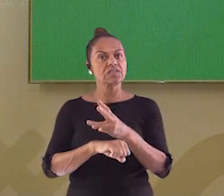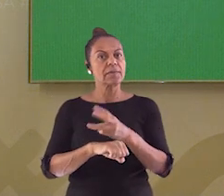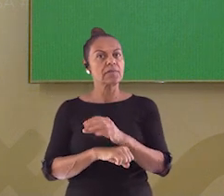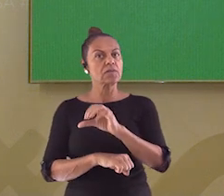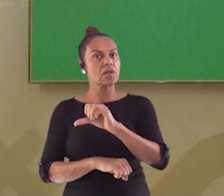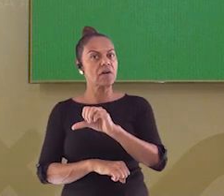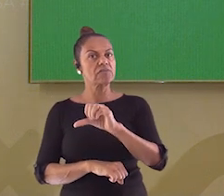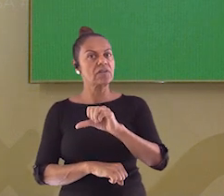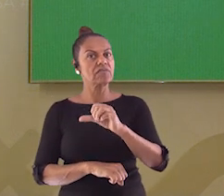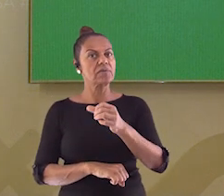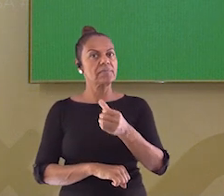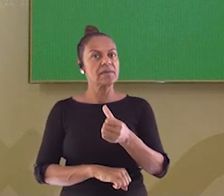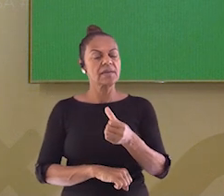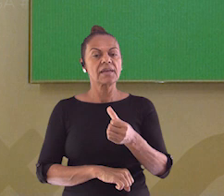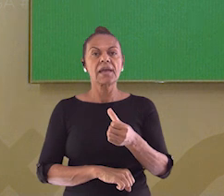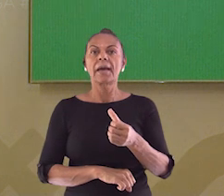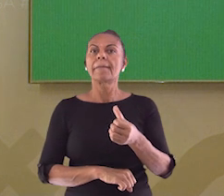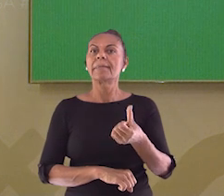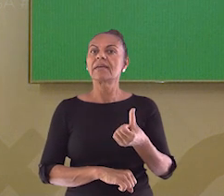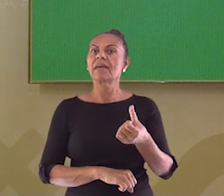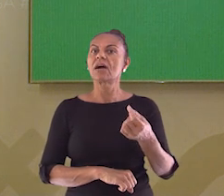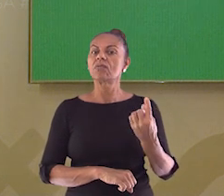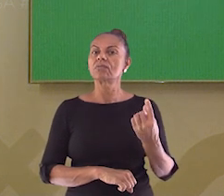o número, que é o